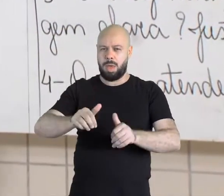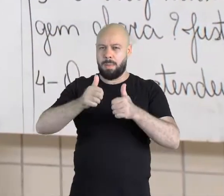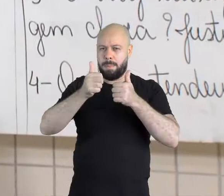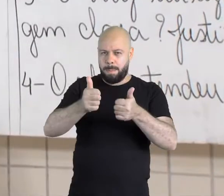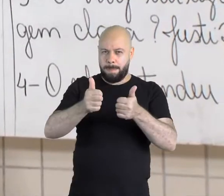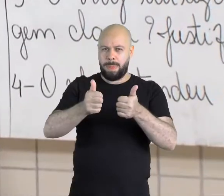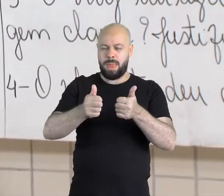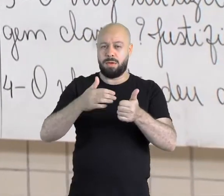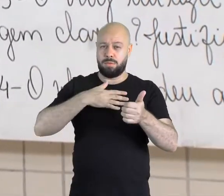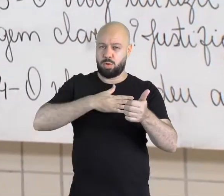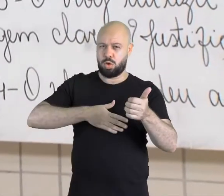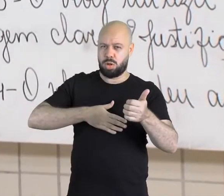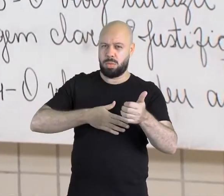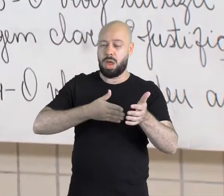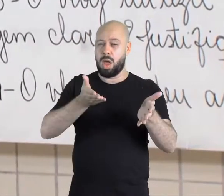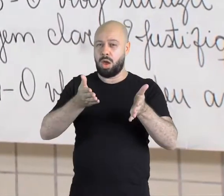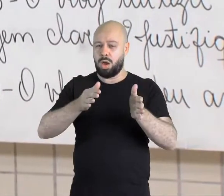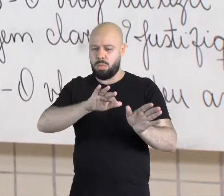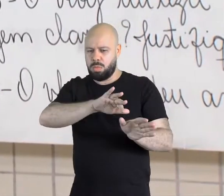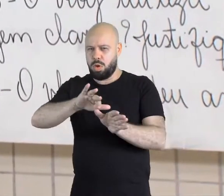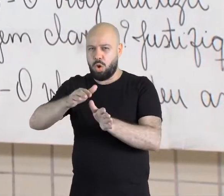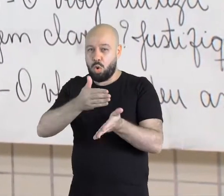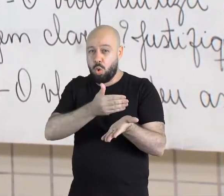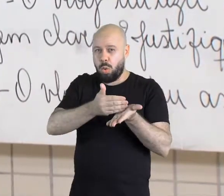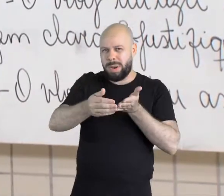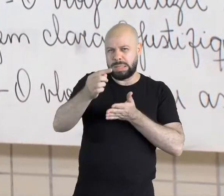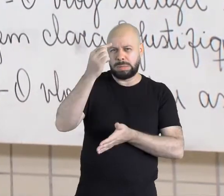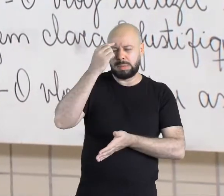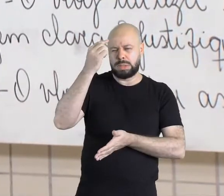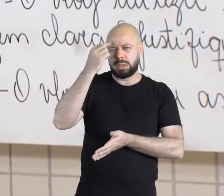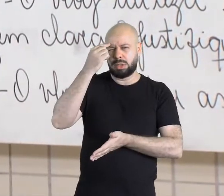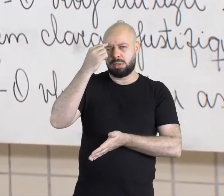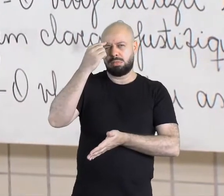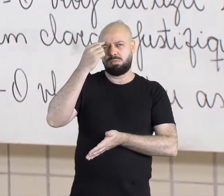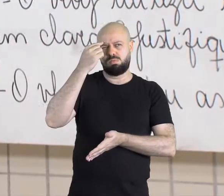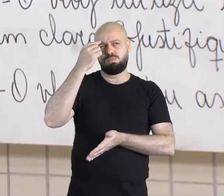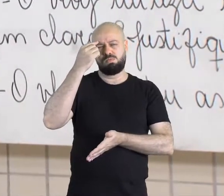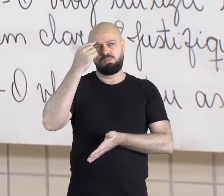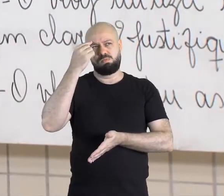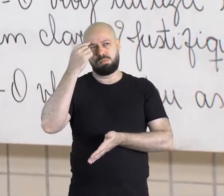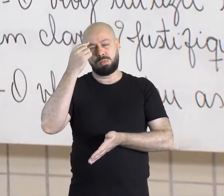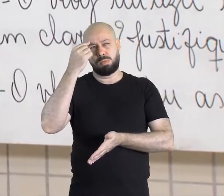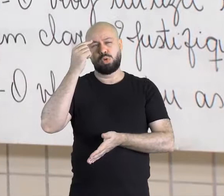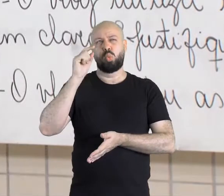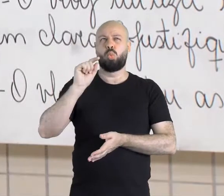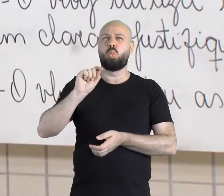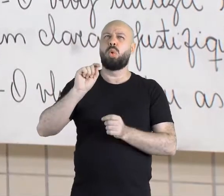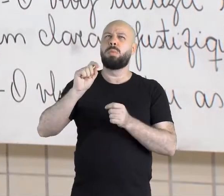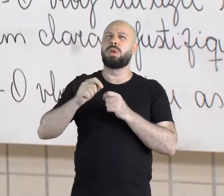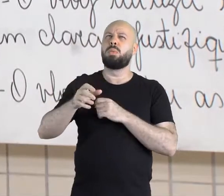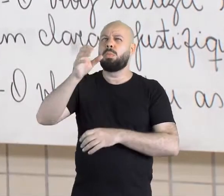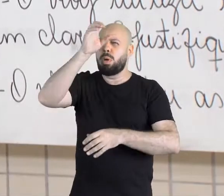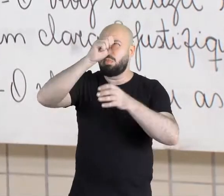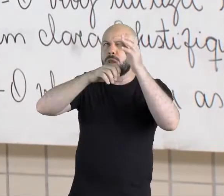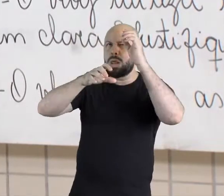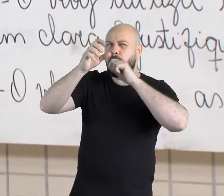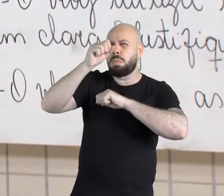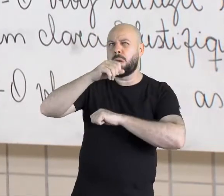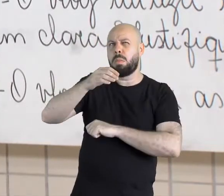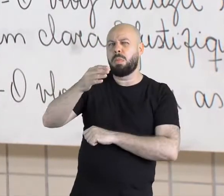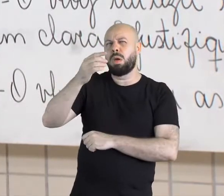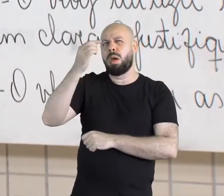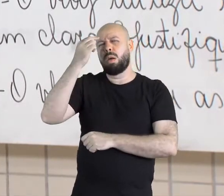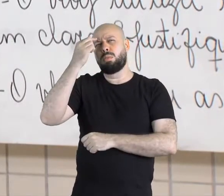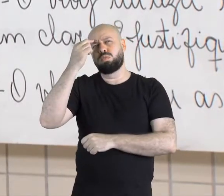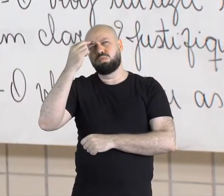preferência, você vai começar a pensar no que você conseguiu aprender, o